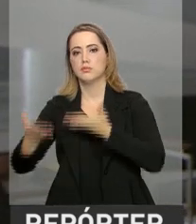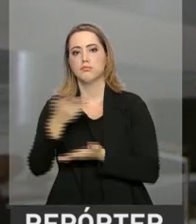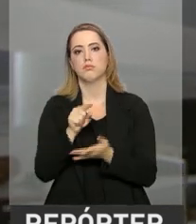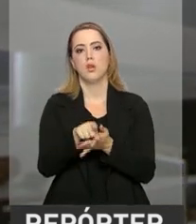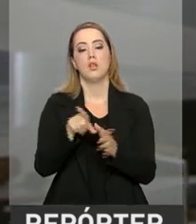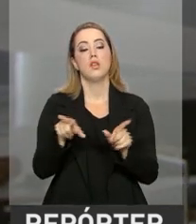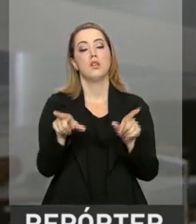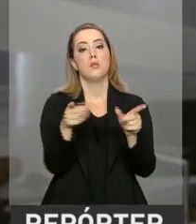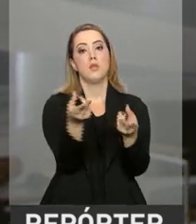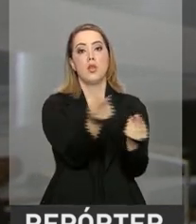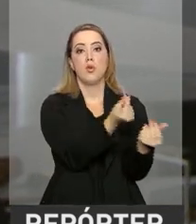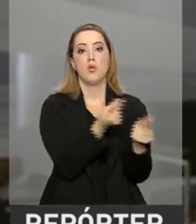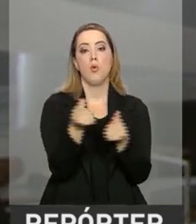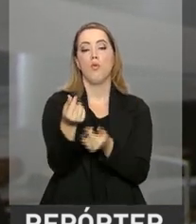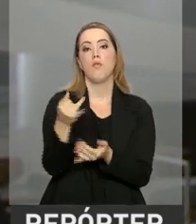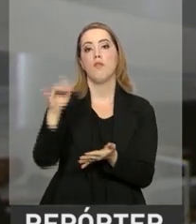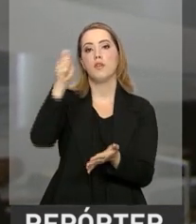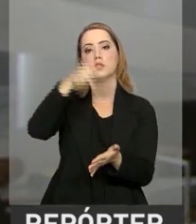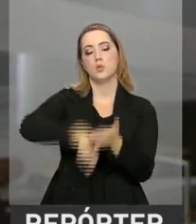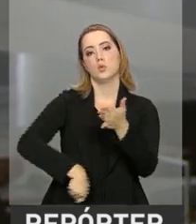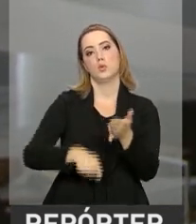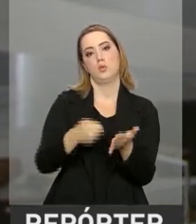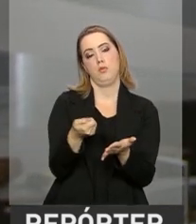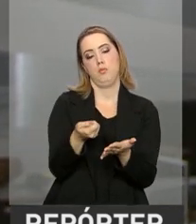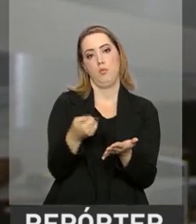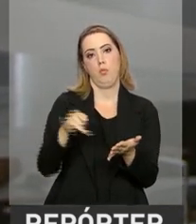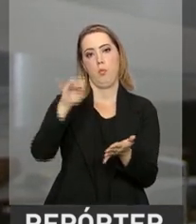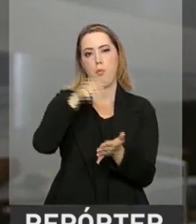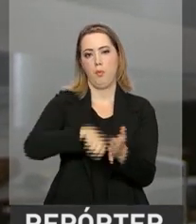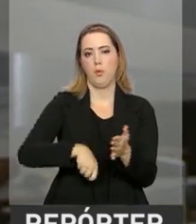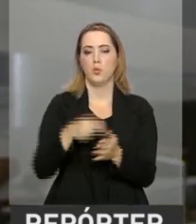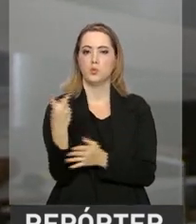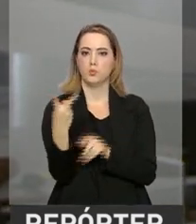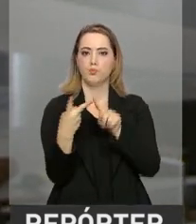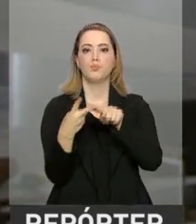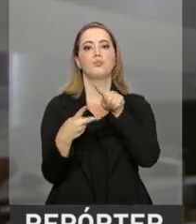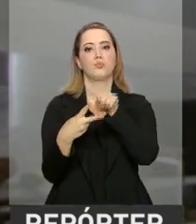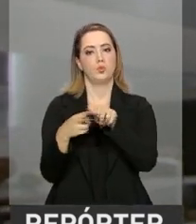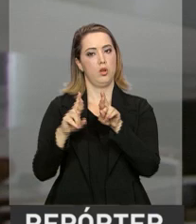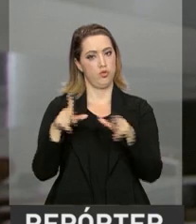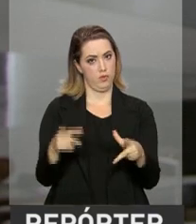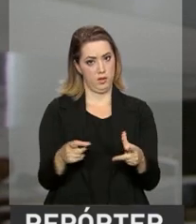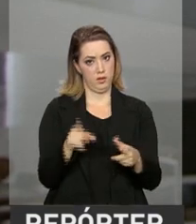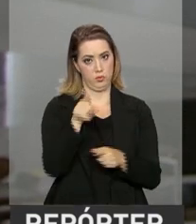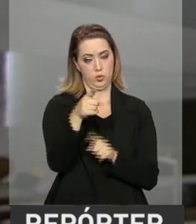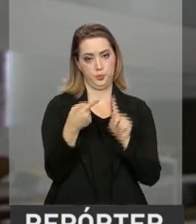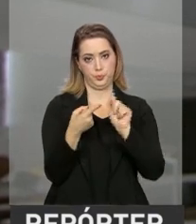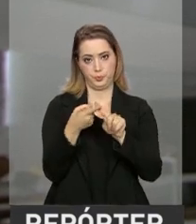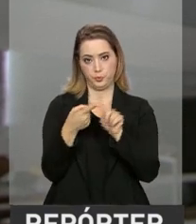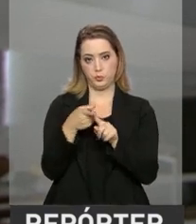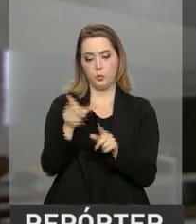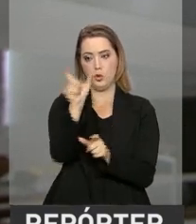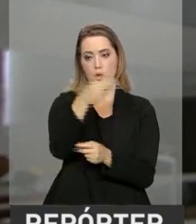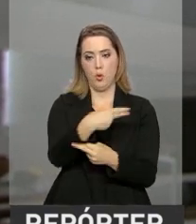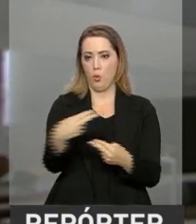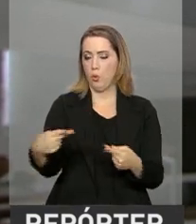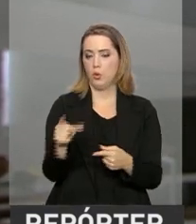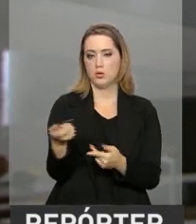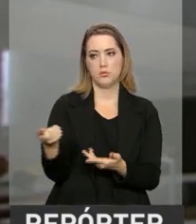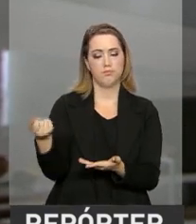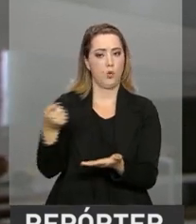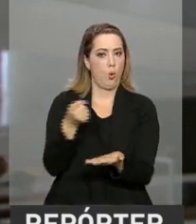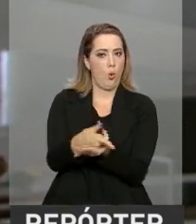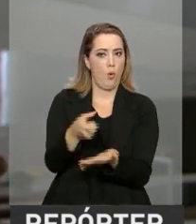tarifas diferenciadas do imposto de importação em dois casos específicos. Quando um produto importado é imprescindível